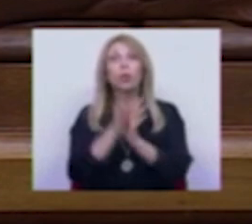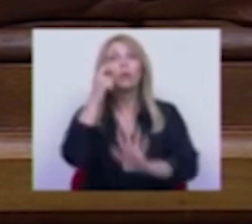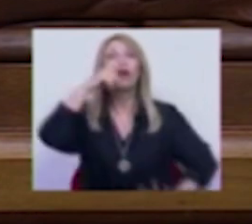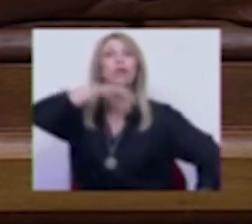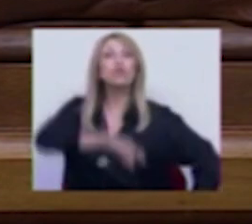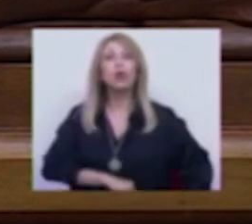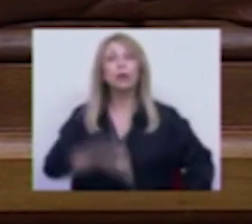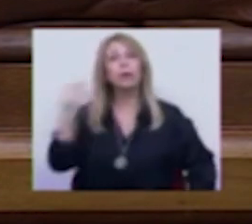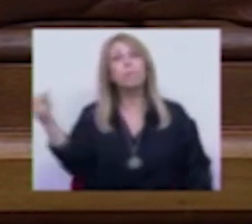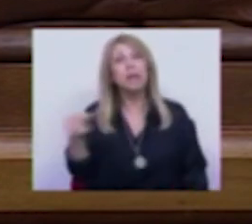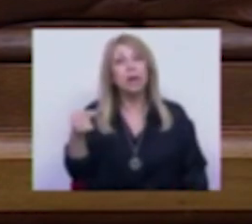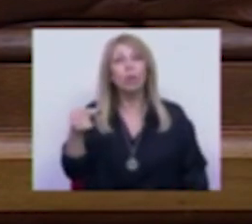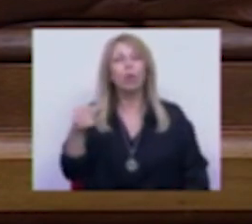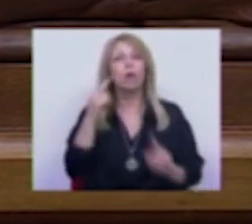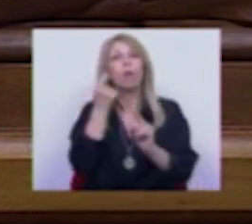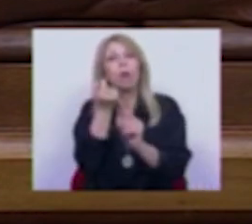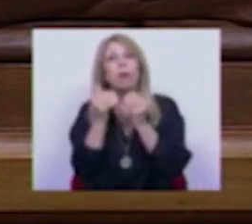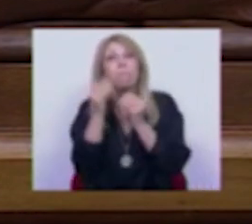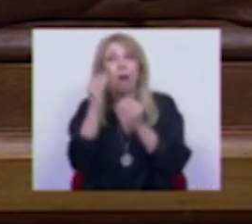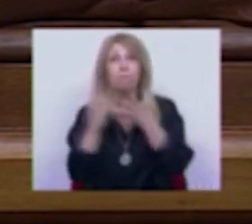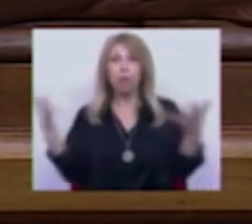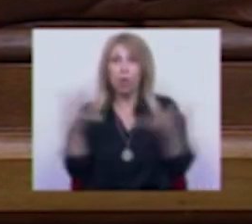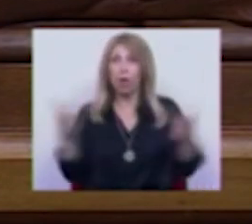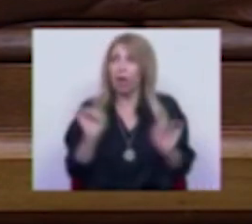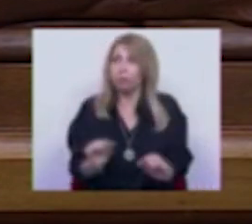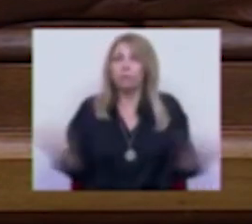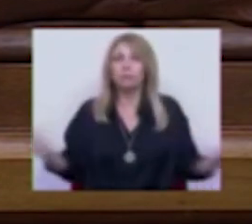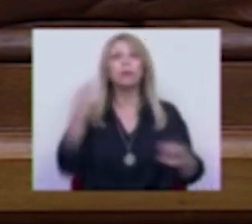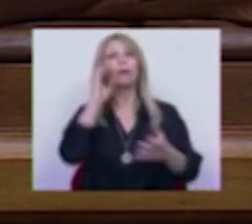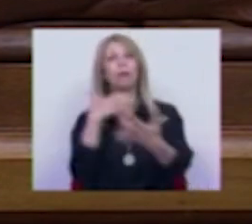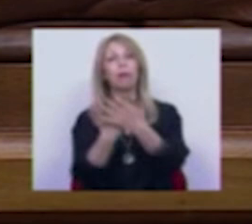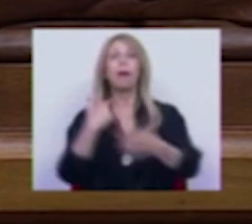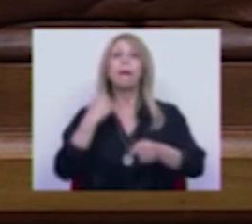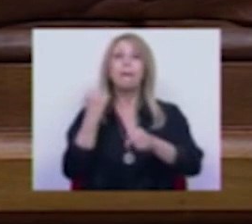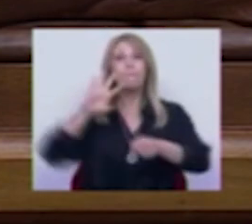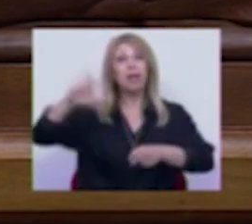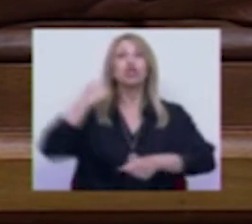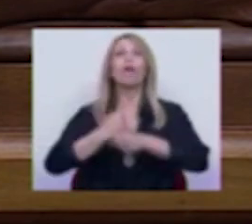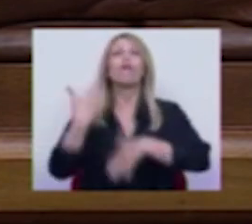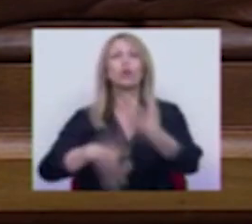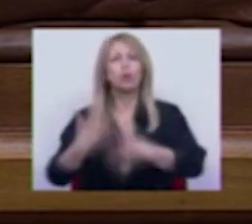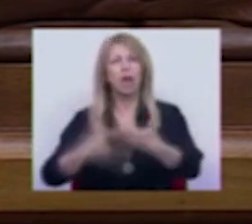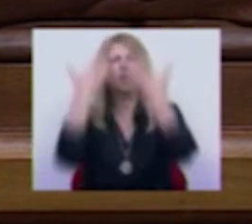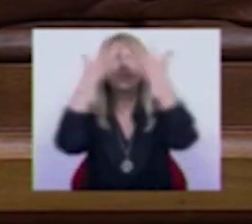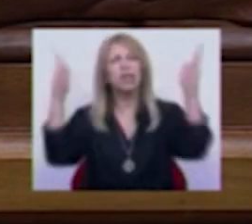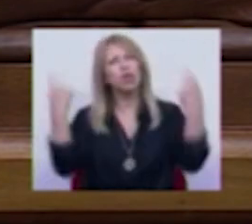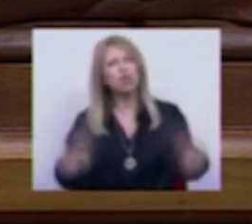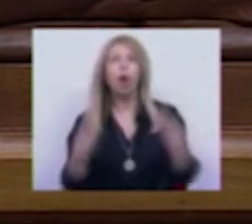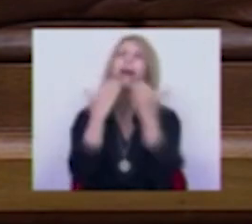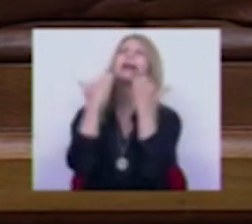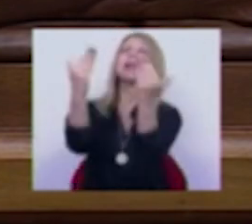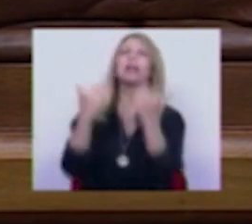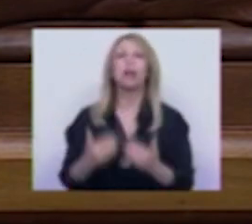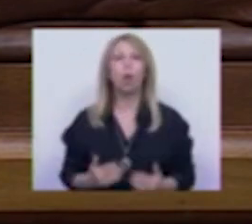mínimo ou pouco mais. É da maioria. A quem faz o país funcionar, a democracia não deve apenas gratidão. Deve reconhecimento